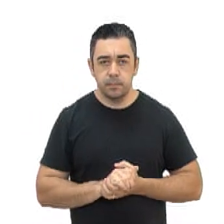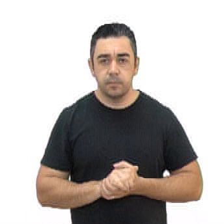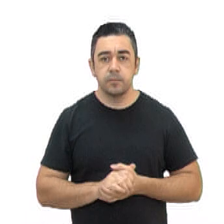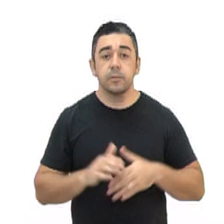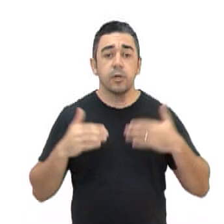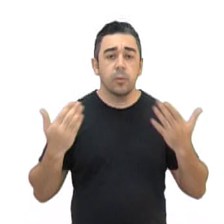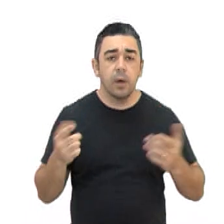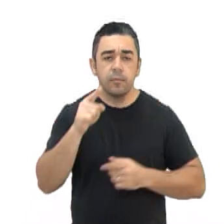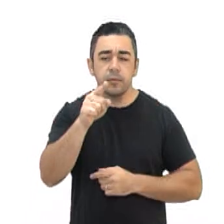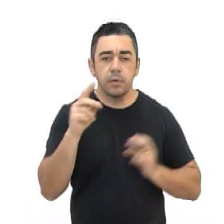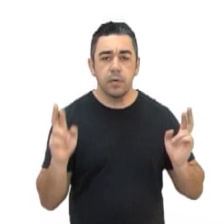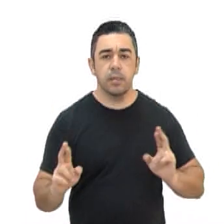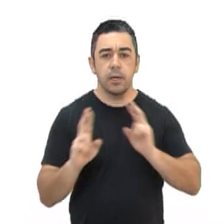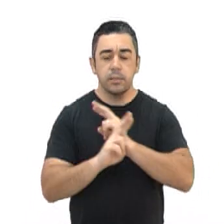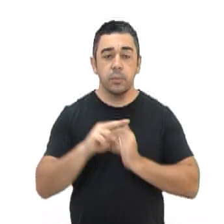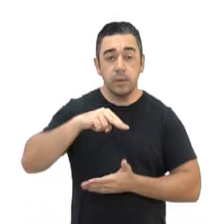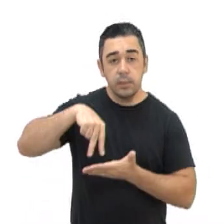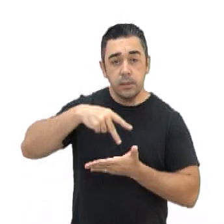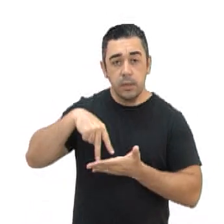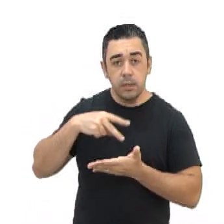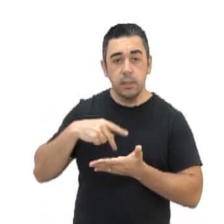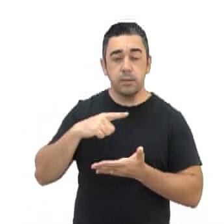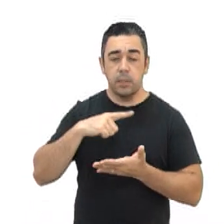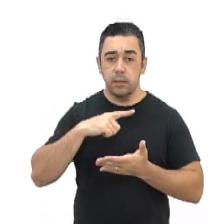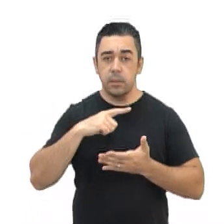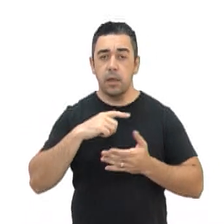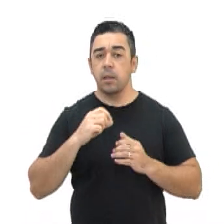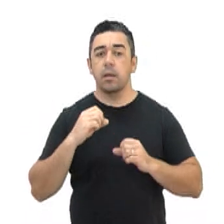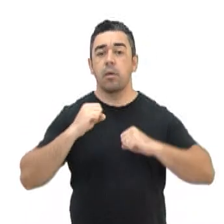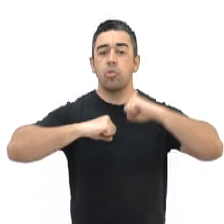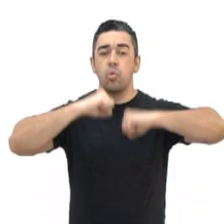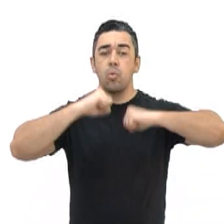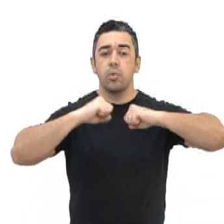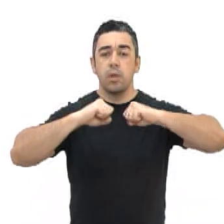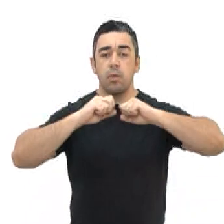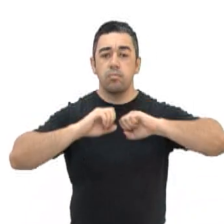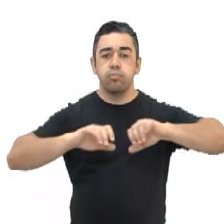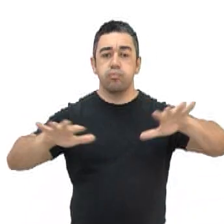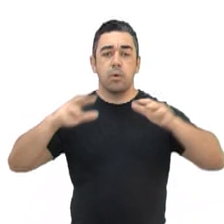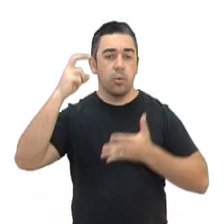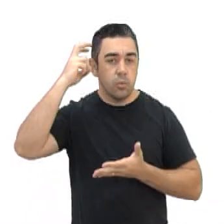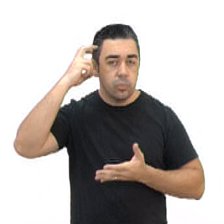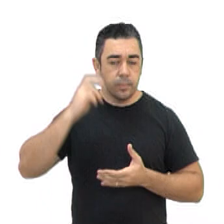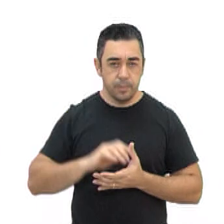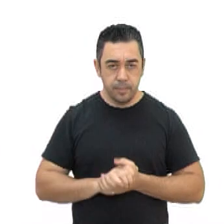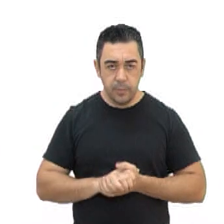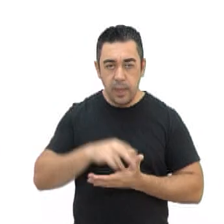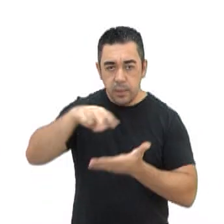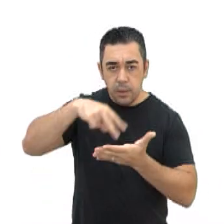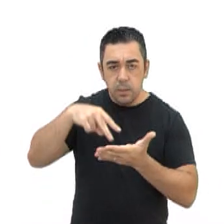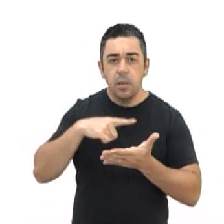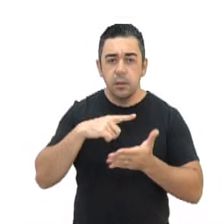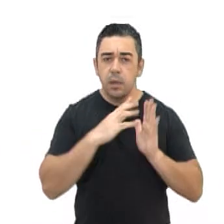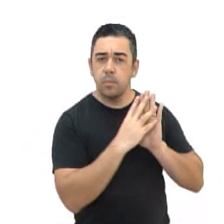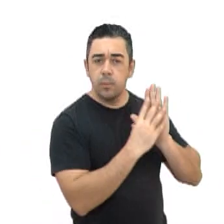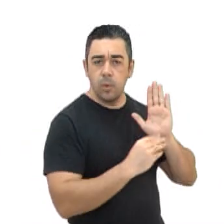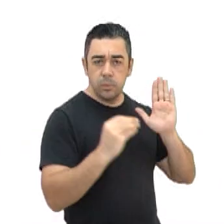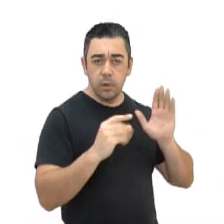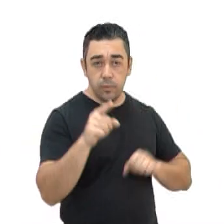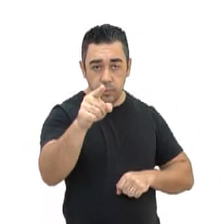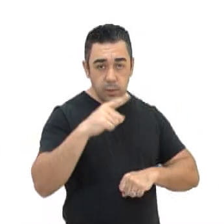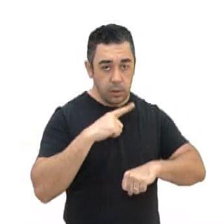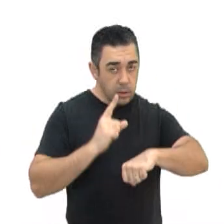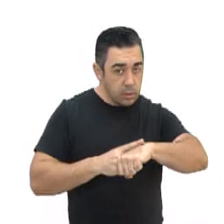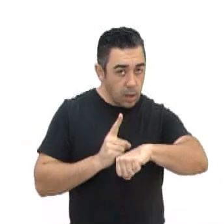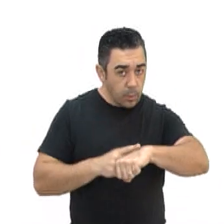Quais são as relações entre a dança e a indústria cultural? A dança reproduz modelos? Então vocês vão ter um tempo